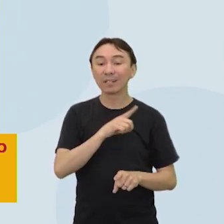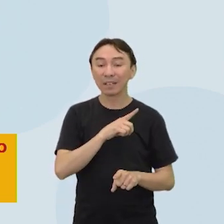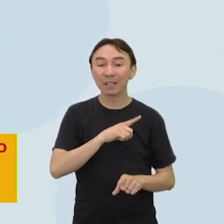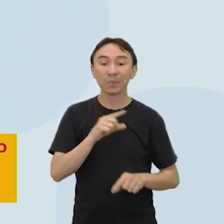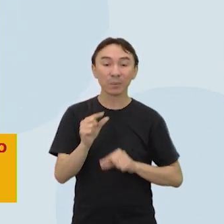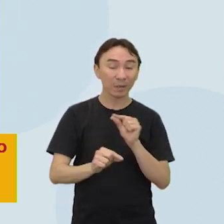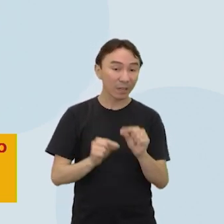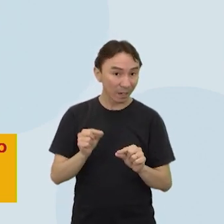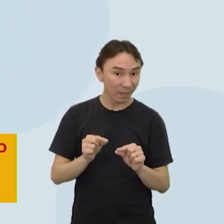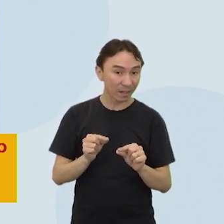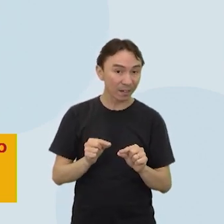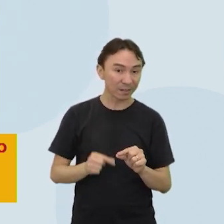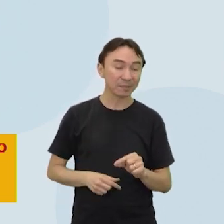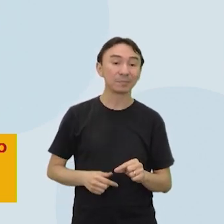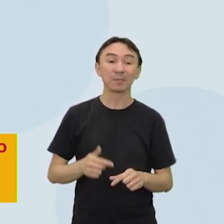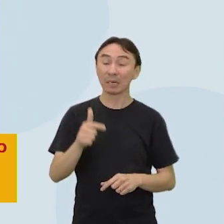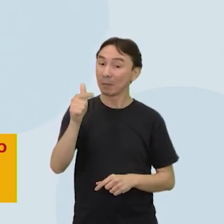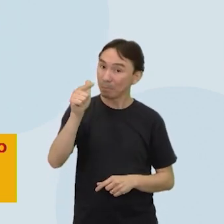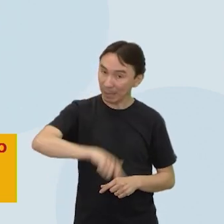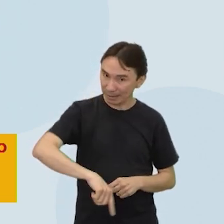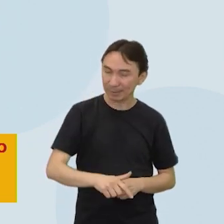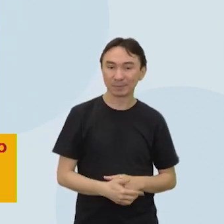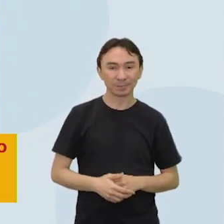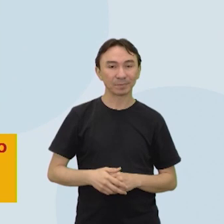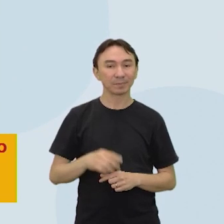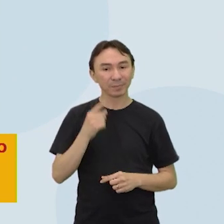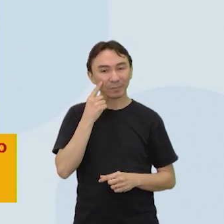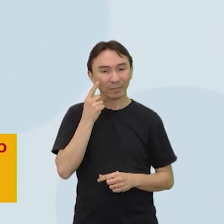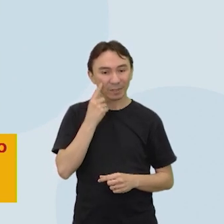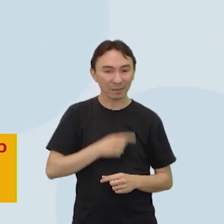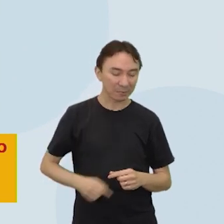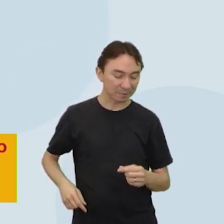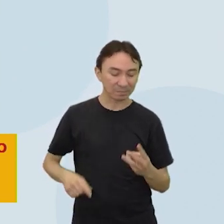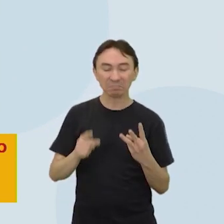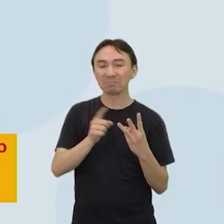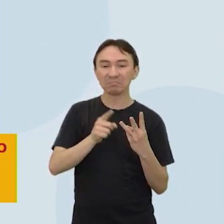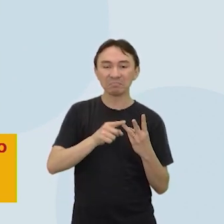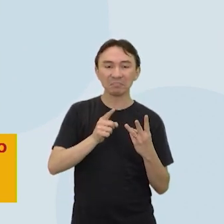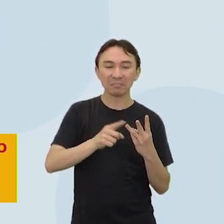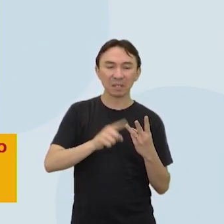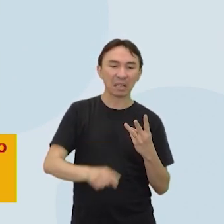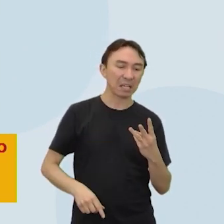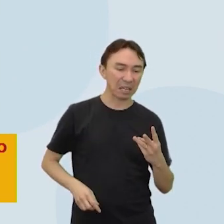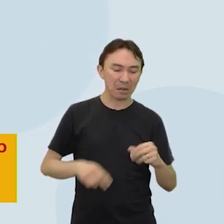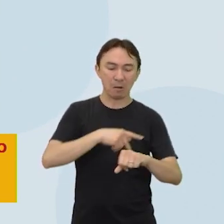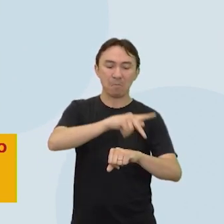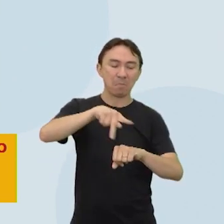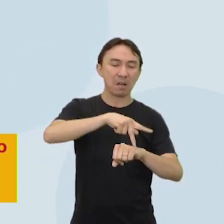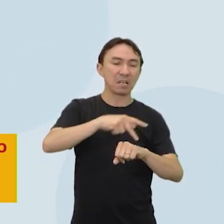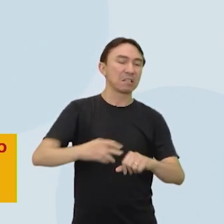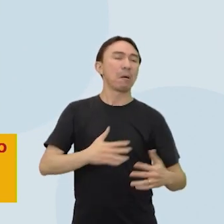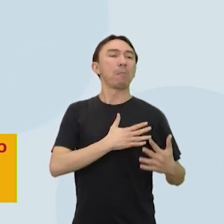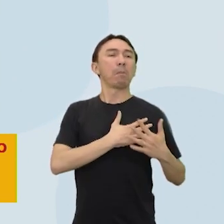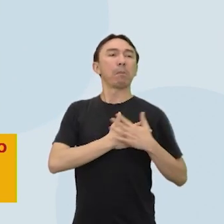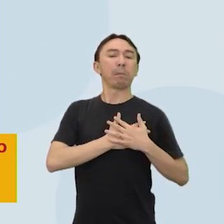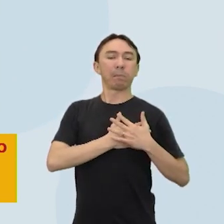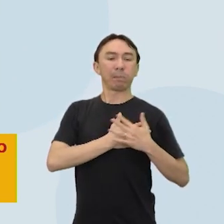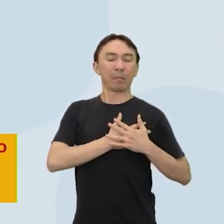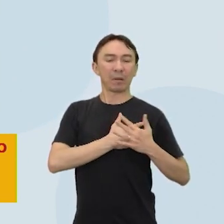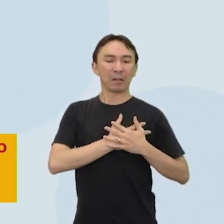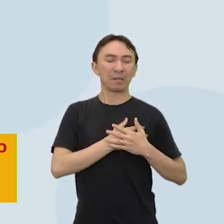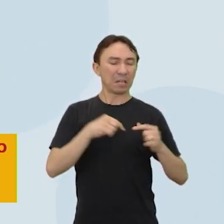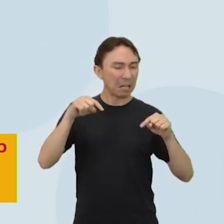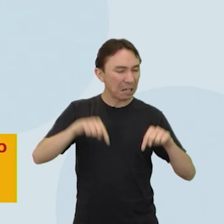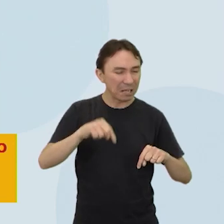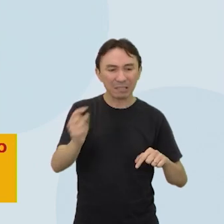aí apropriação de duas questões. O primeiro, do patriotismo. Só o ditador é patriota. Só a patota